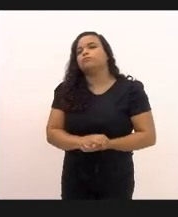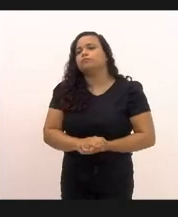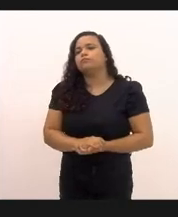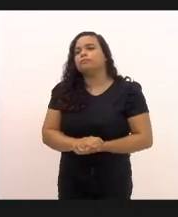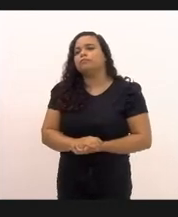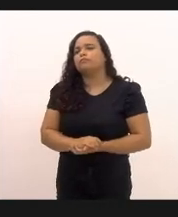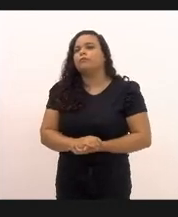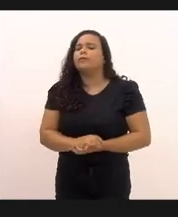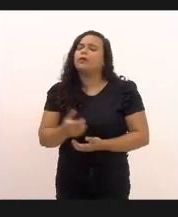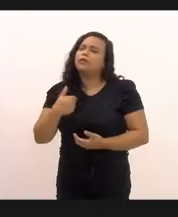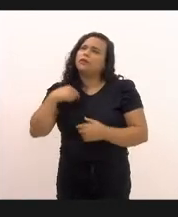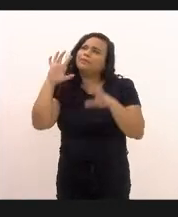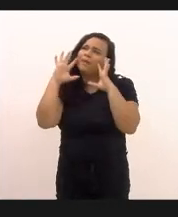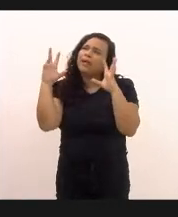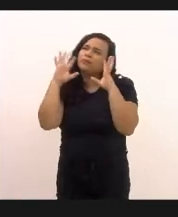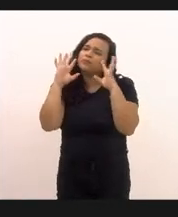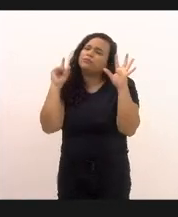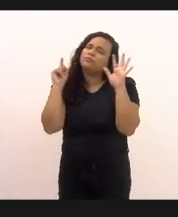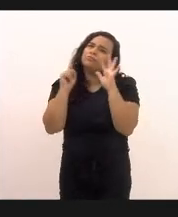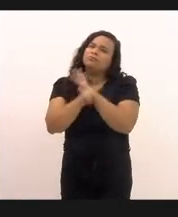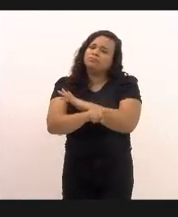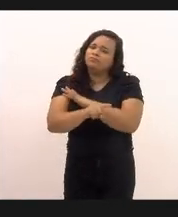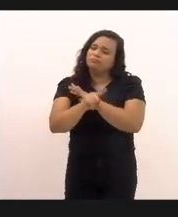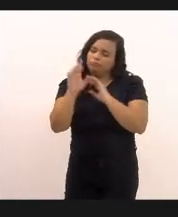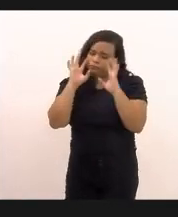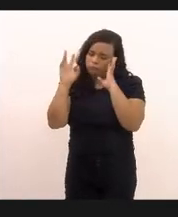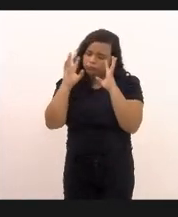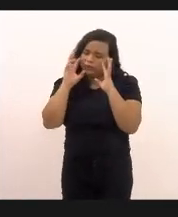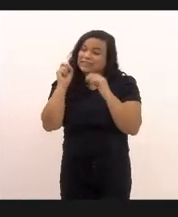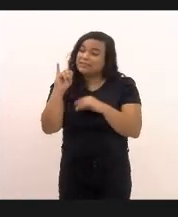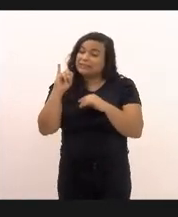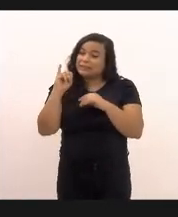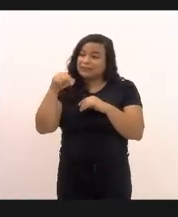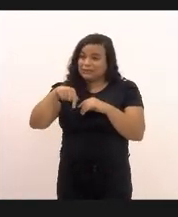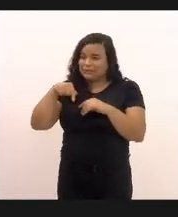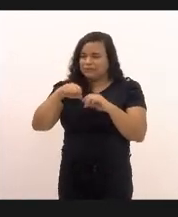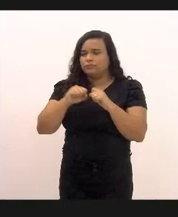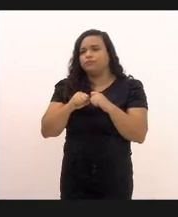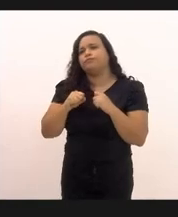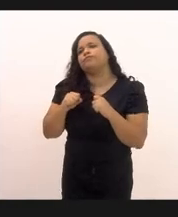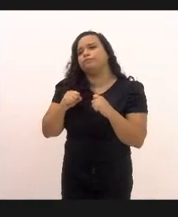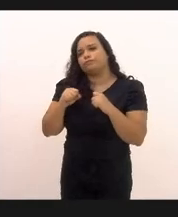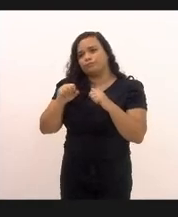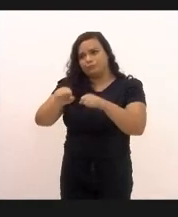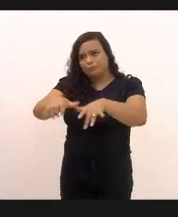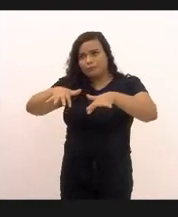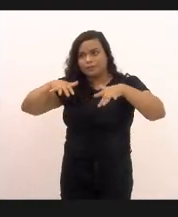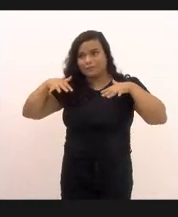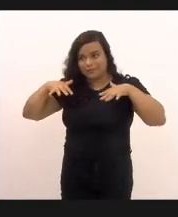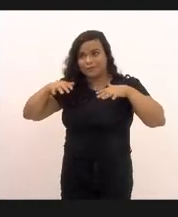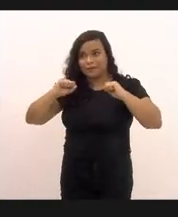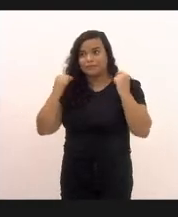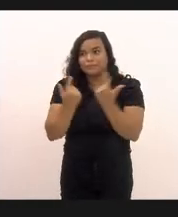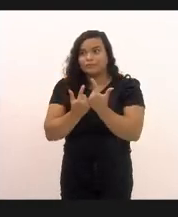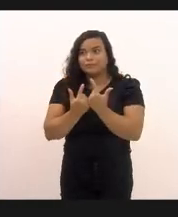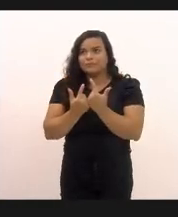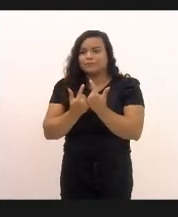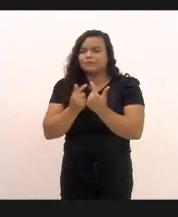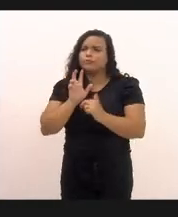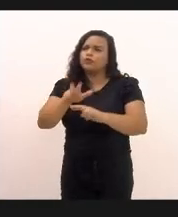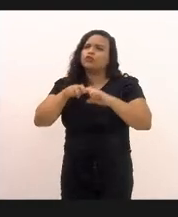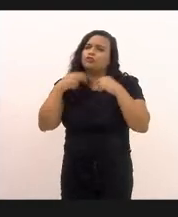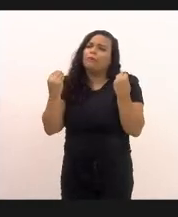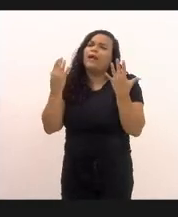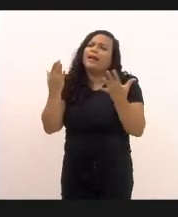E eu fico me perguntando também se o plenário da Assembleia só serve para discutir apenas